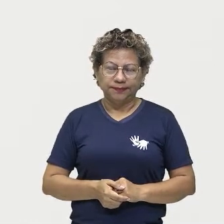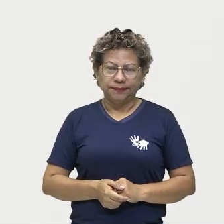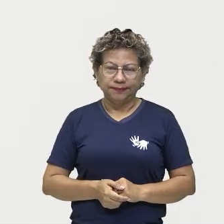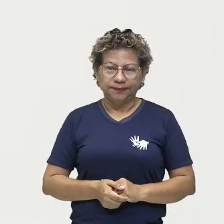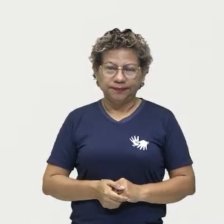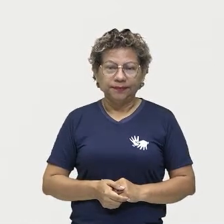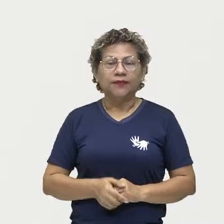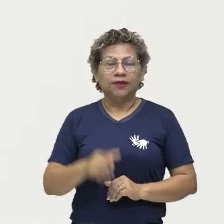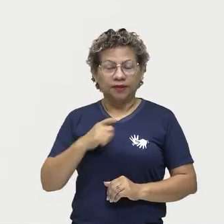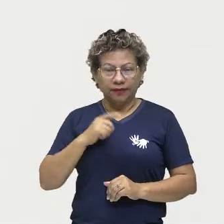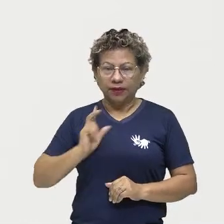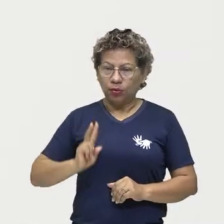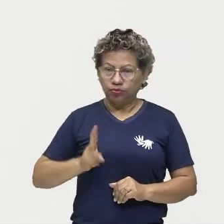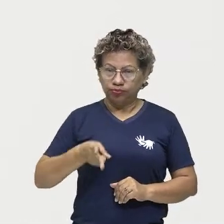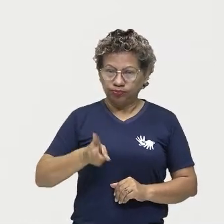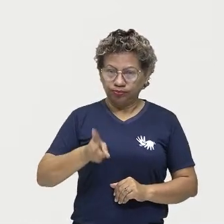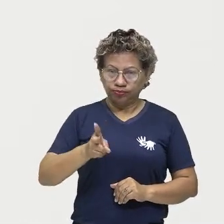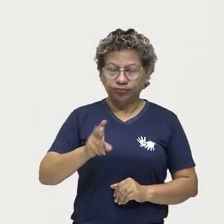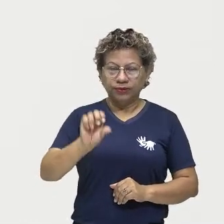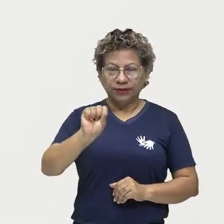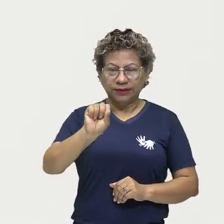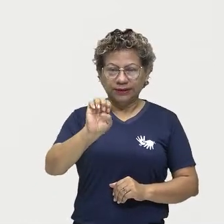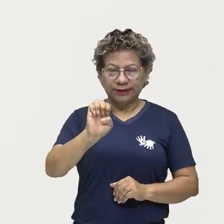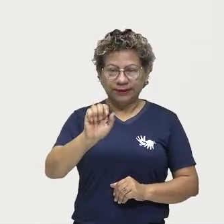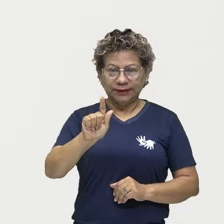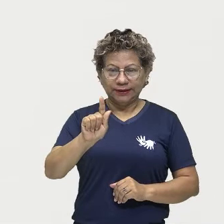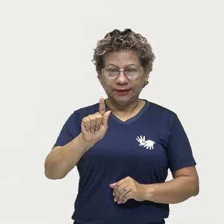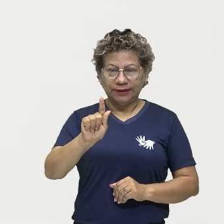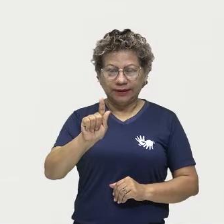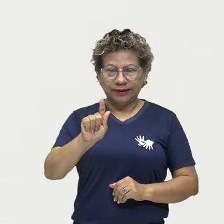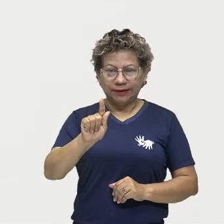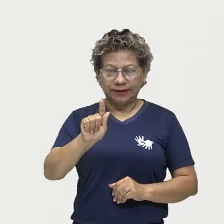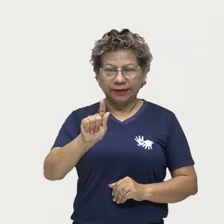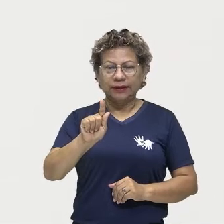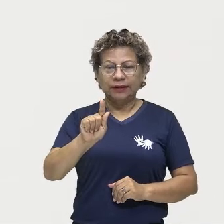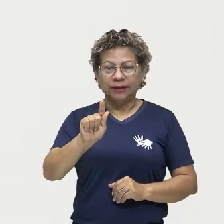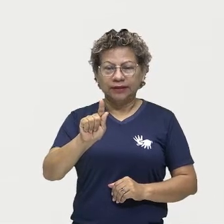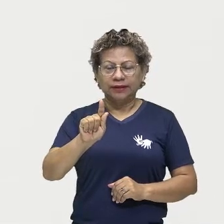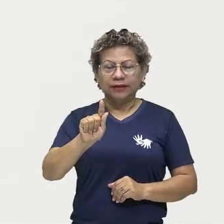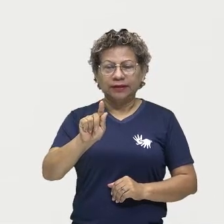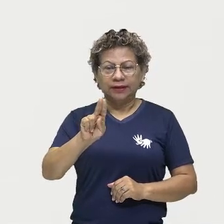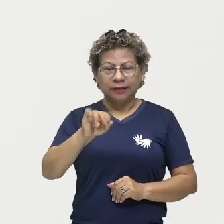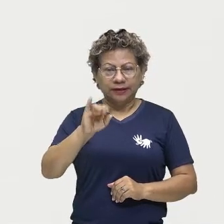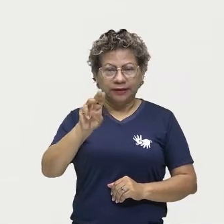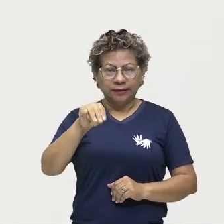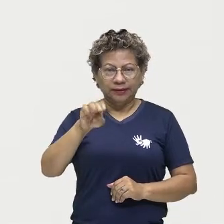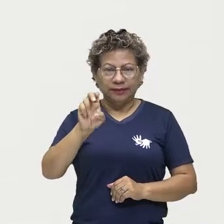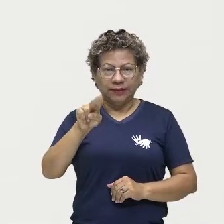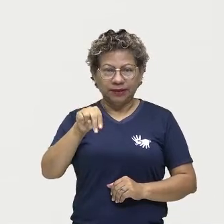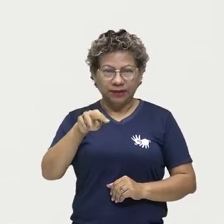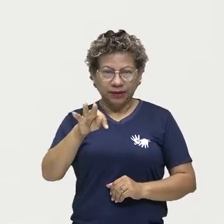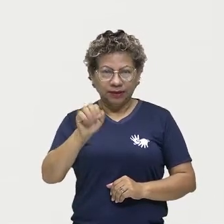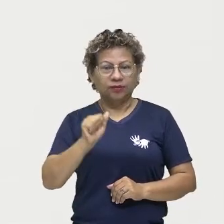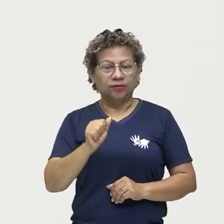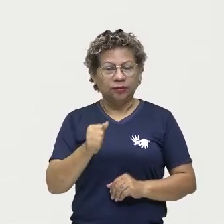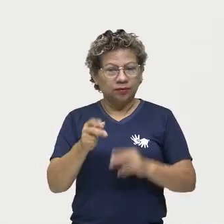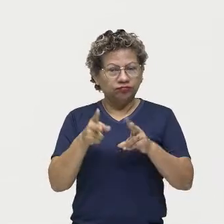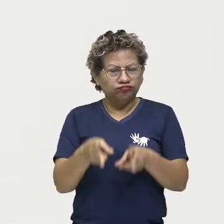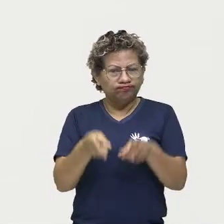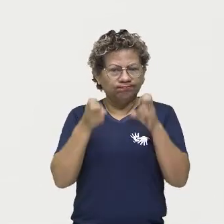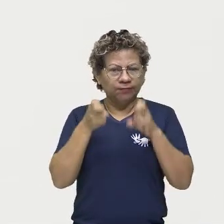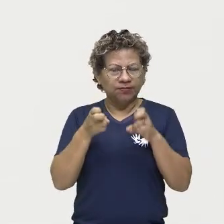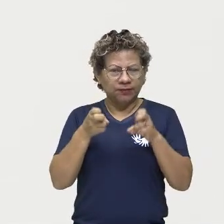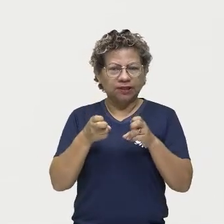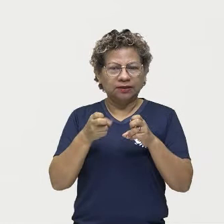esse segmento AB. Ou seja, a reta vermelha representa a bissetriz relativa ao lado AB ou ao